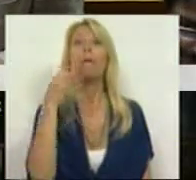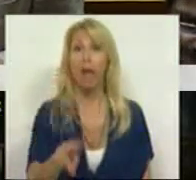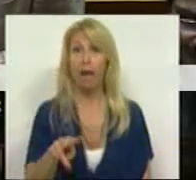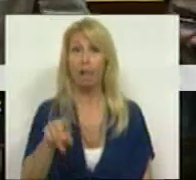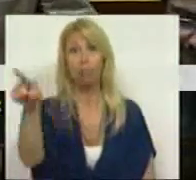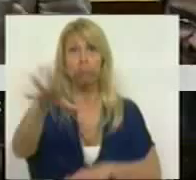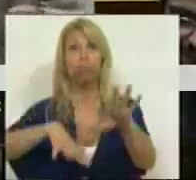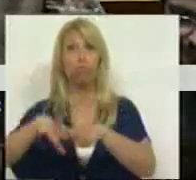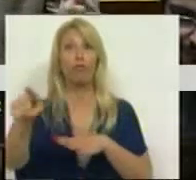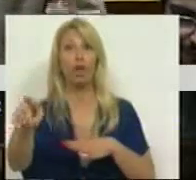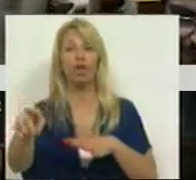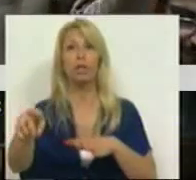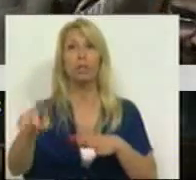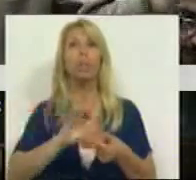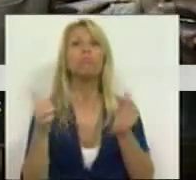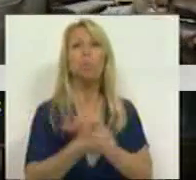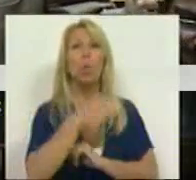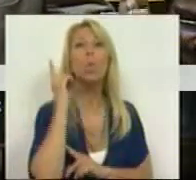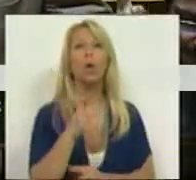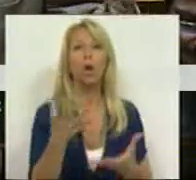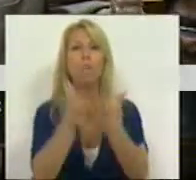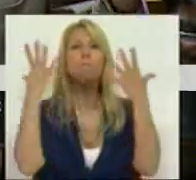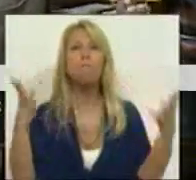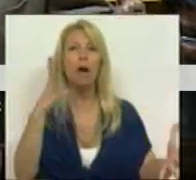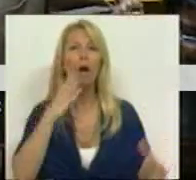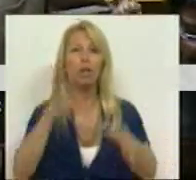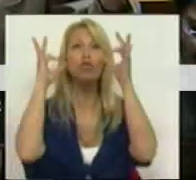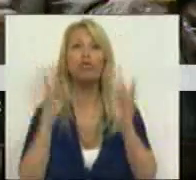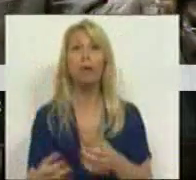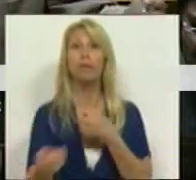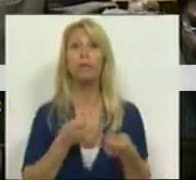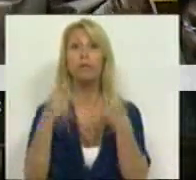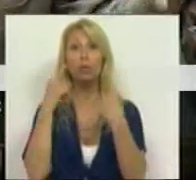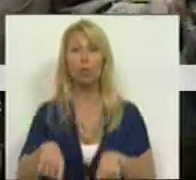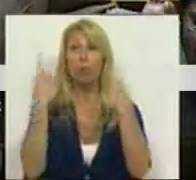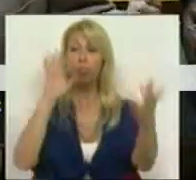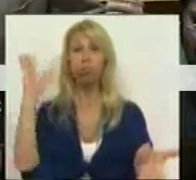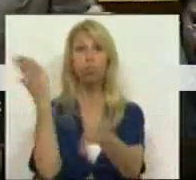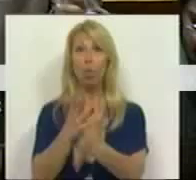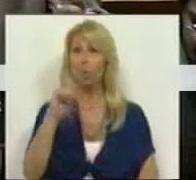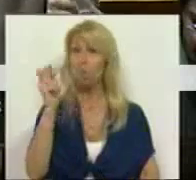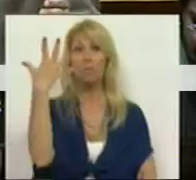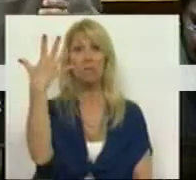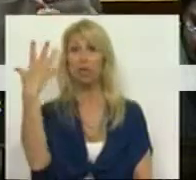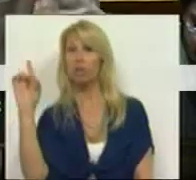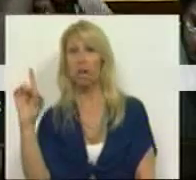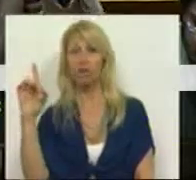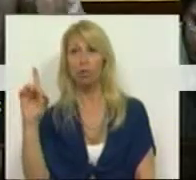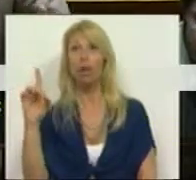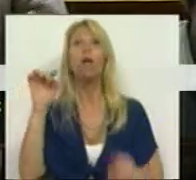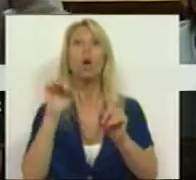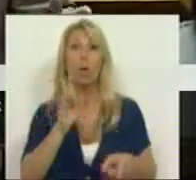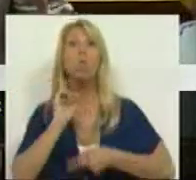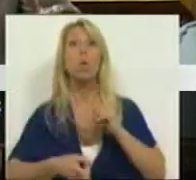aquilo que é o maior escândalo da gestão pública dos últimos 5, 6 anos, naquela que é o